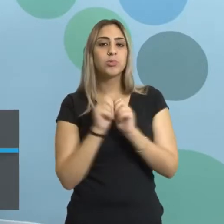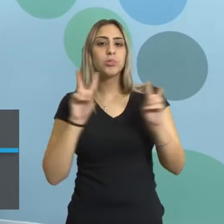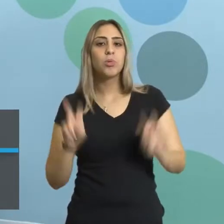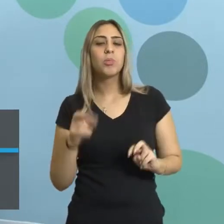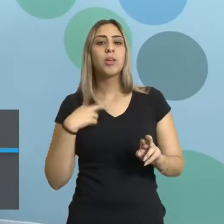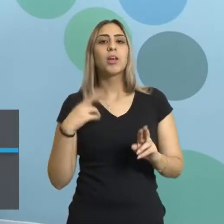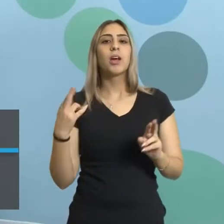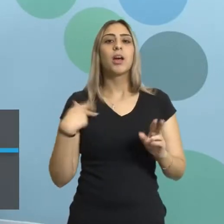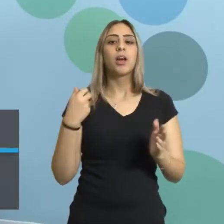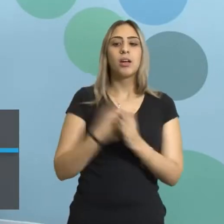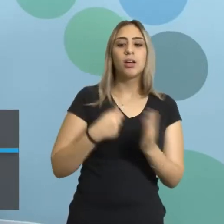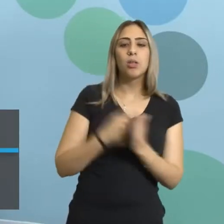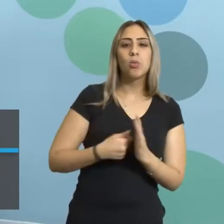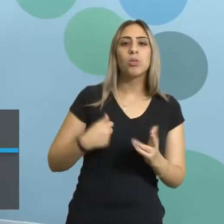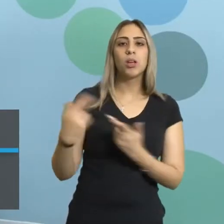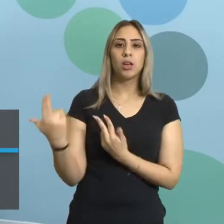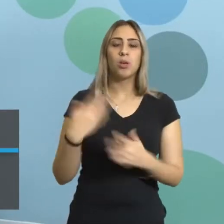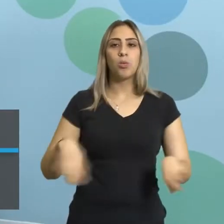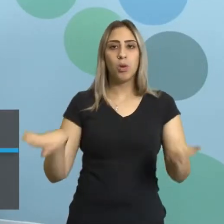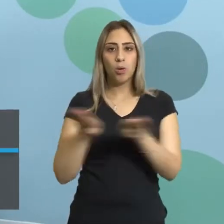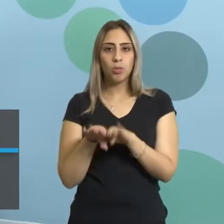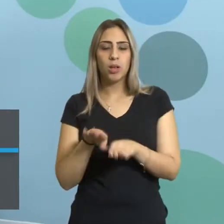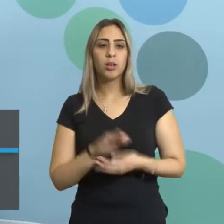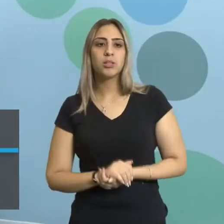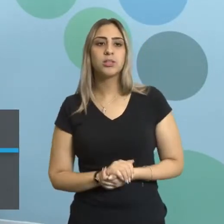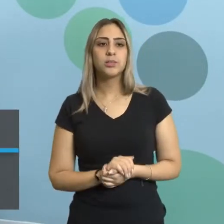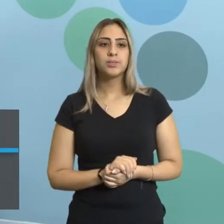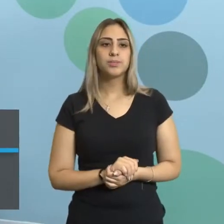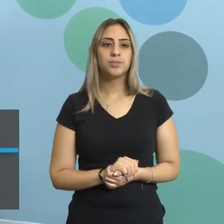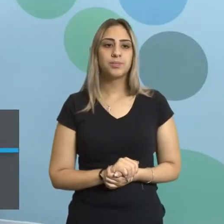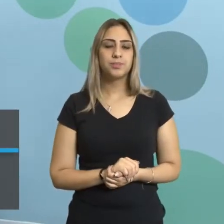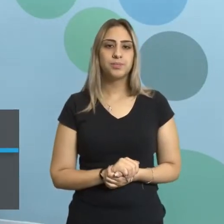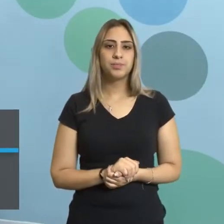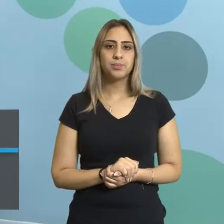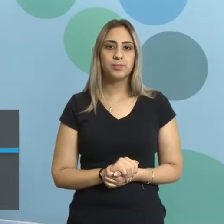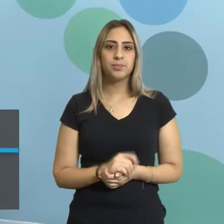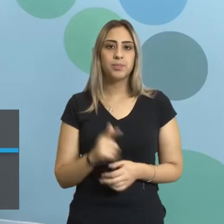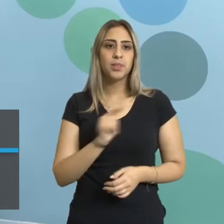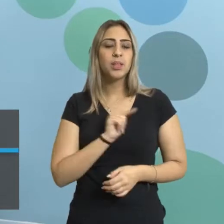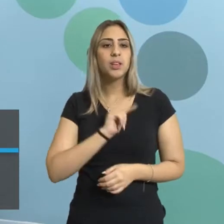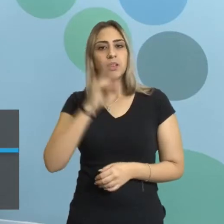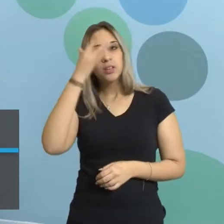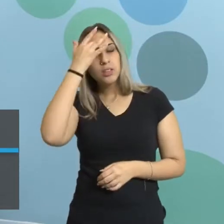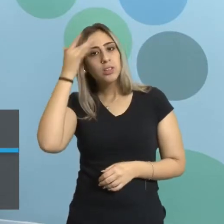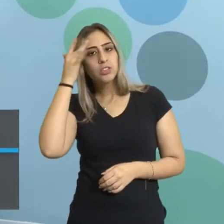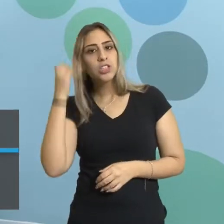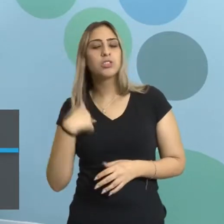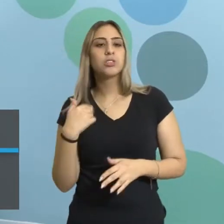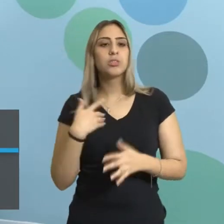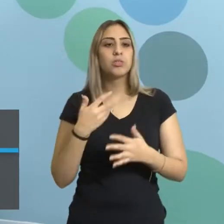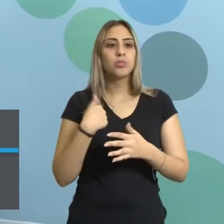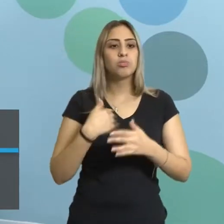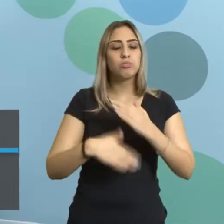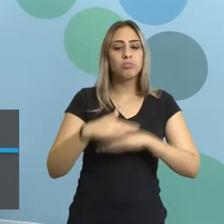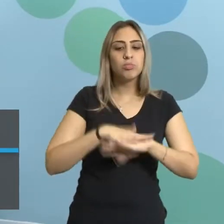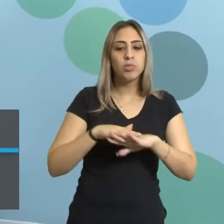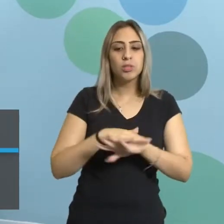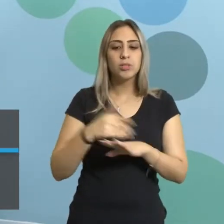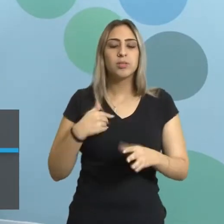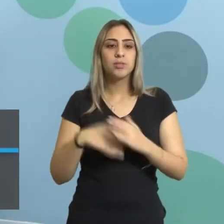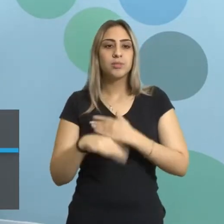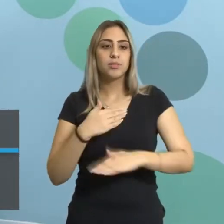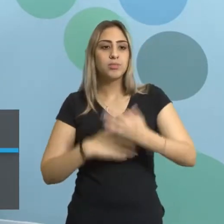luta igualdade né relacionada aí a o lema da revolução francesa Teve gente que comentou a professora Luciana trabalhando